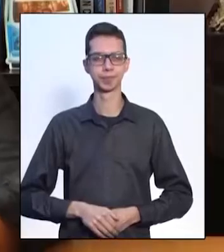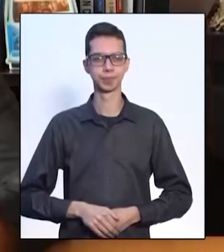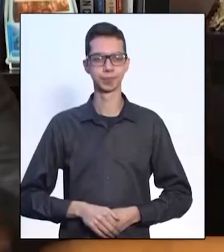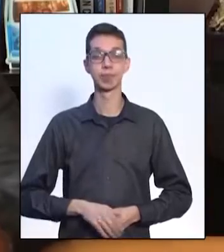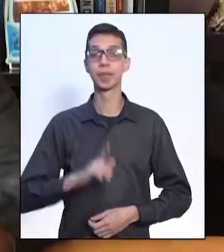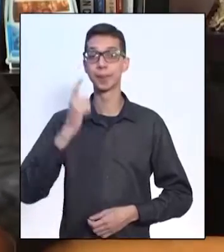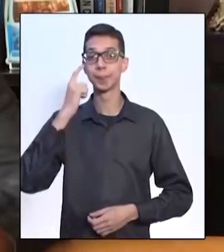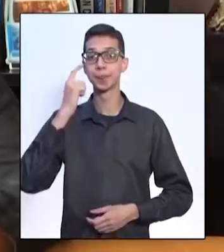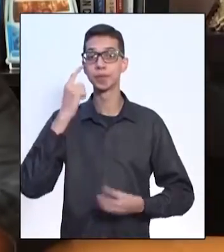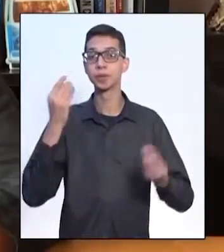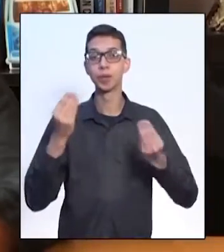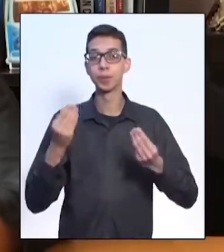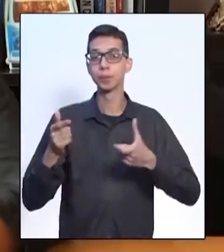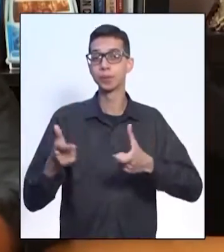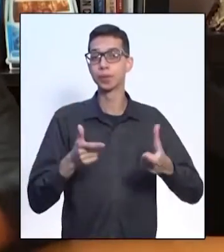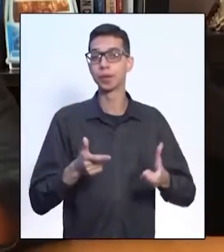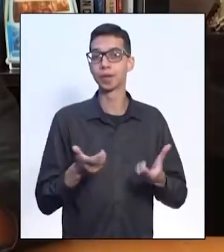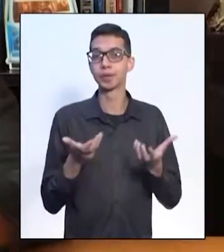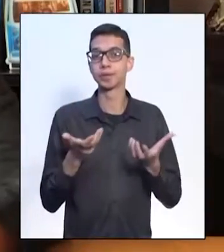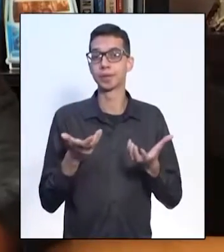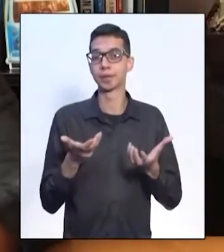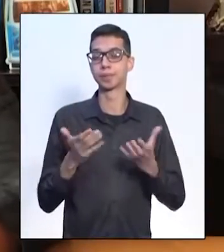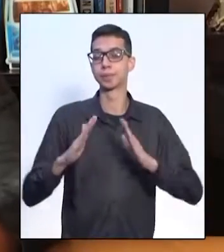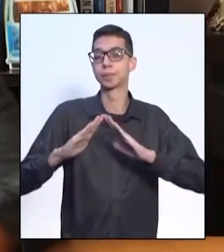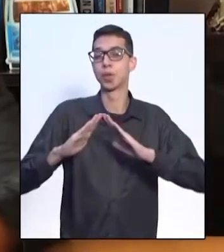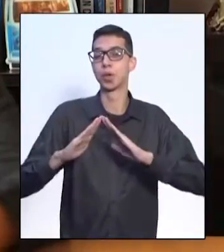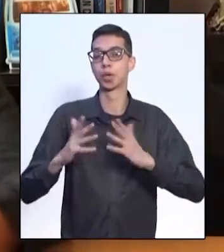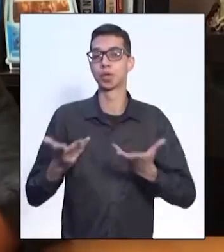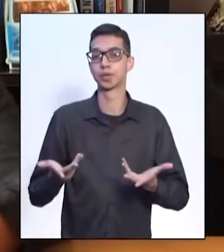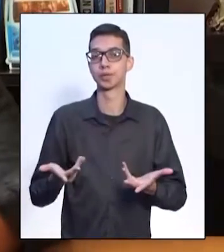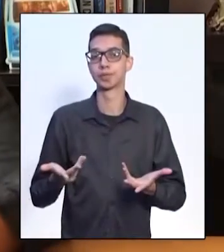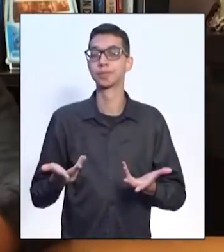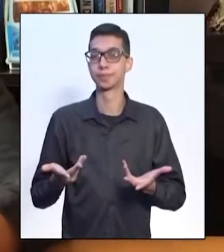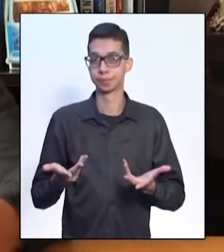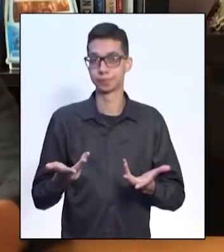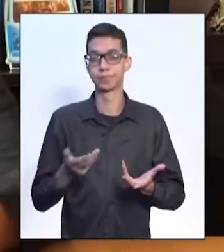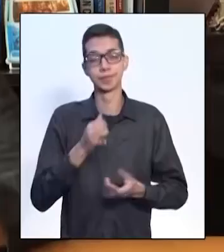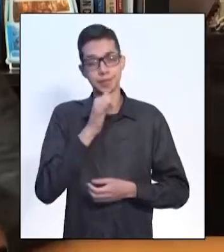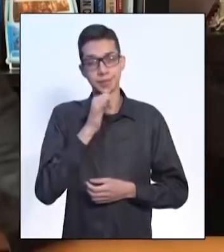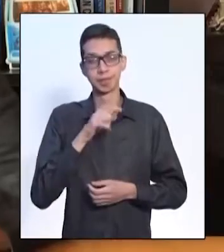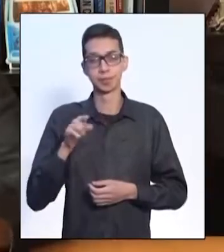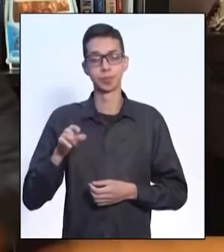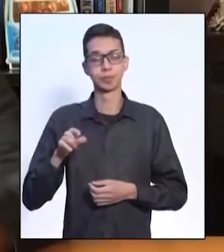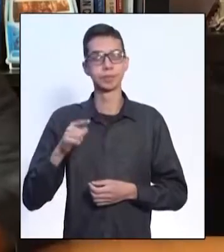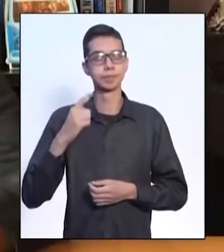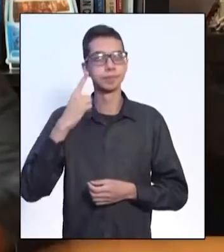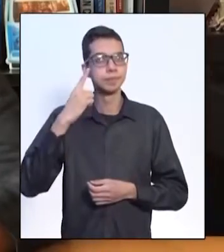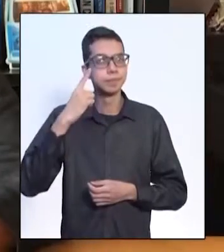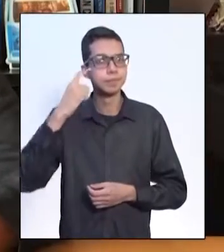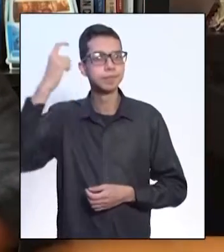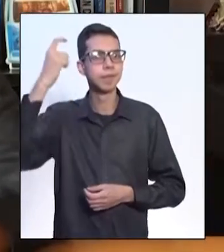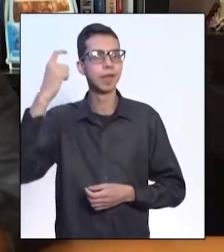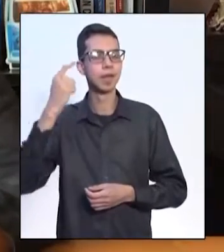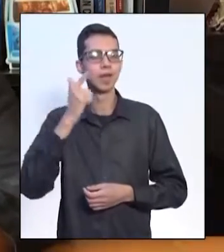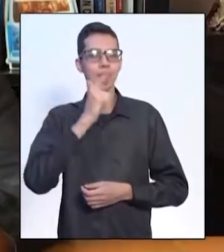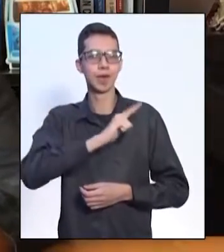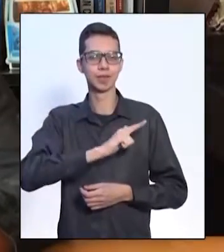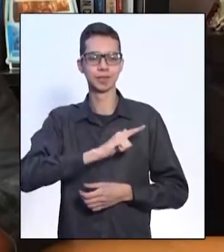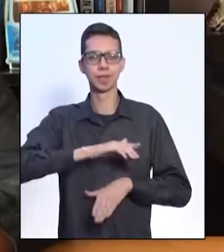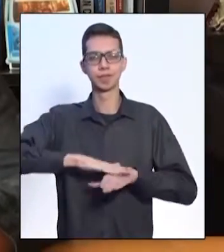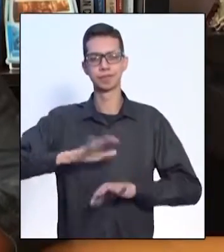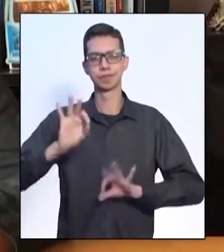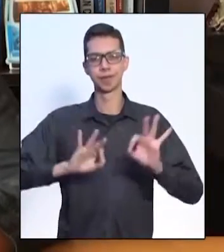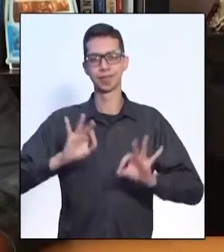fosse o lugar onde moramos pode ser um primeiro passo para agirmos e tentarmos fazer alguma coisa para tornar